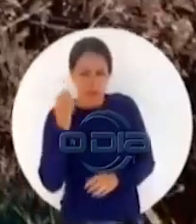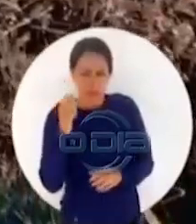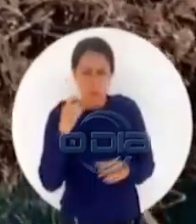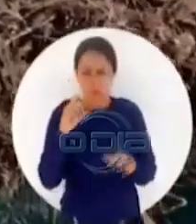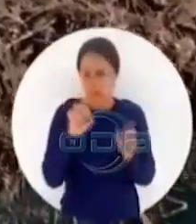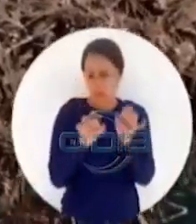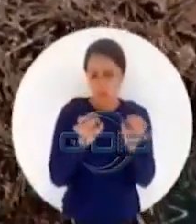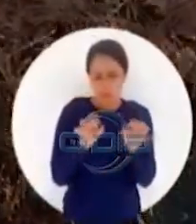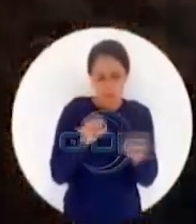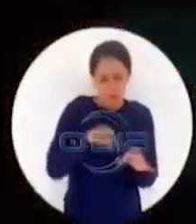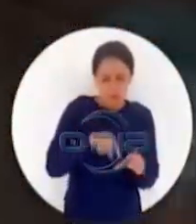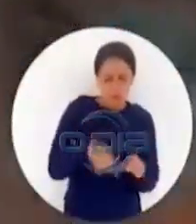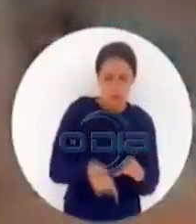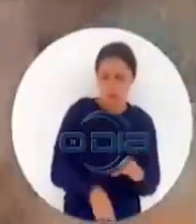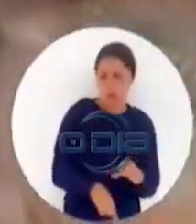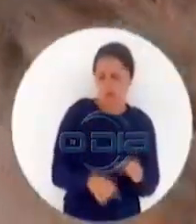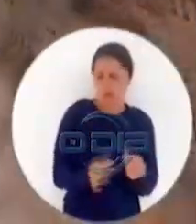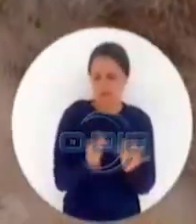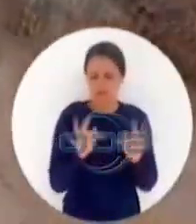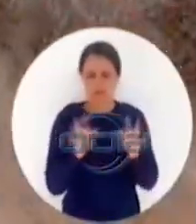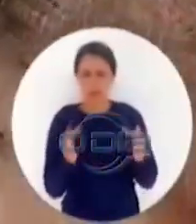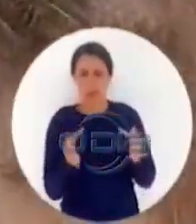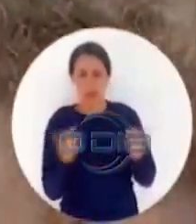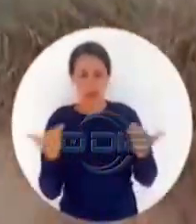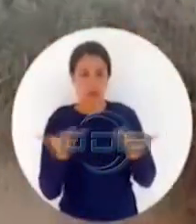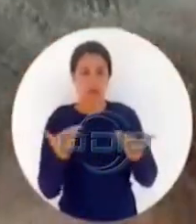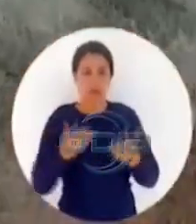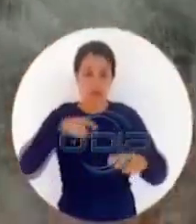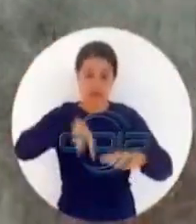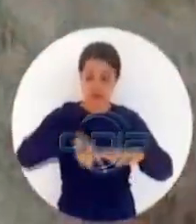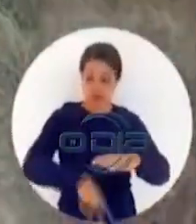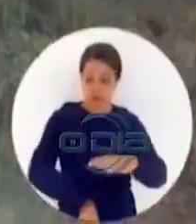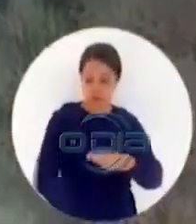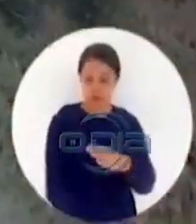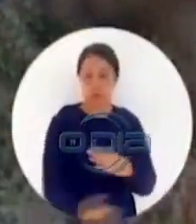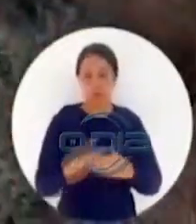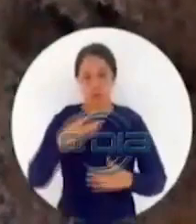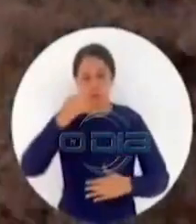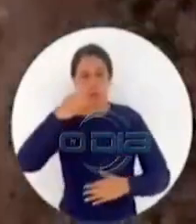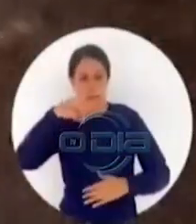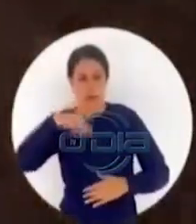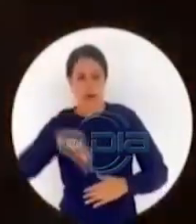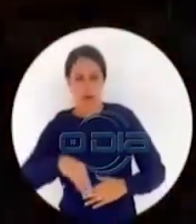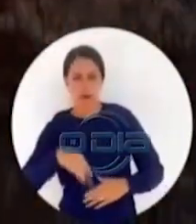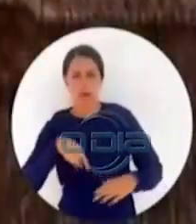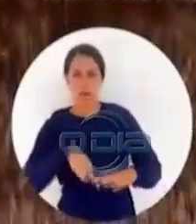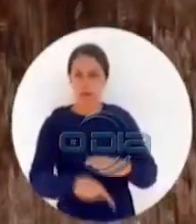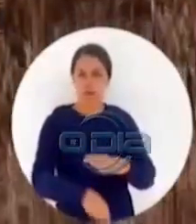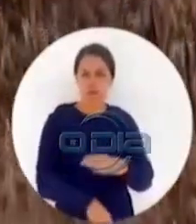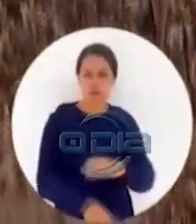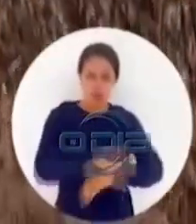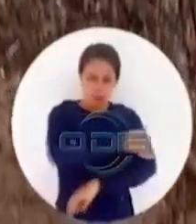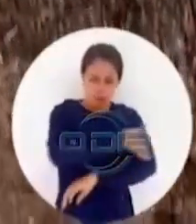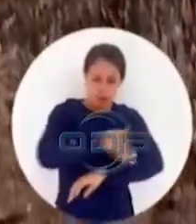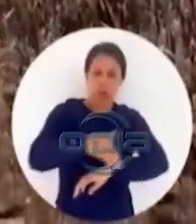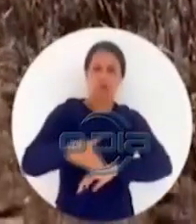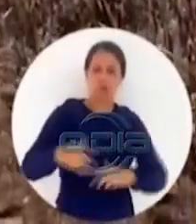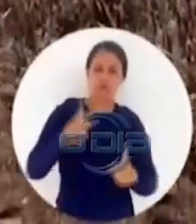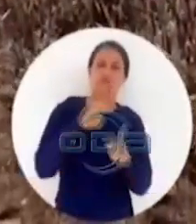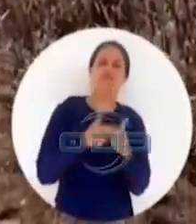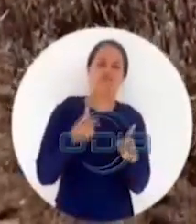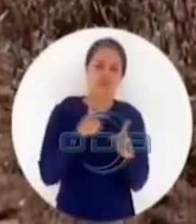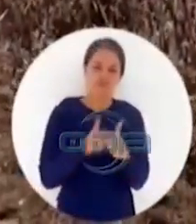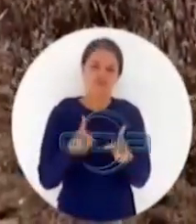O que era um simples buraco foi virando uma cratera de quase 30 metros de profundidade. Ruas foram